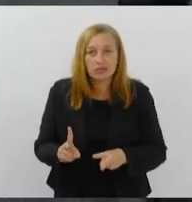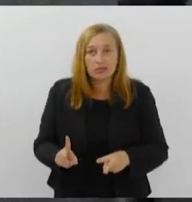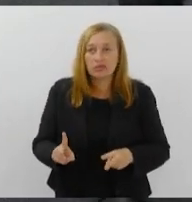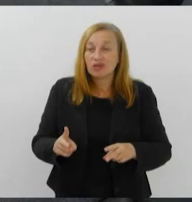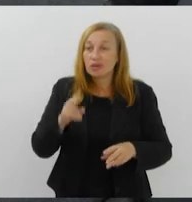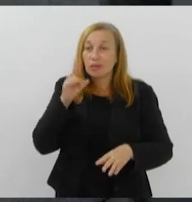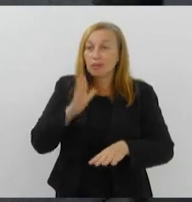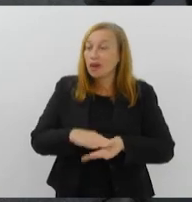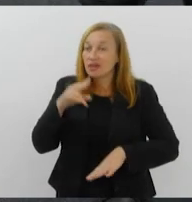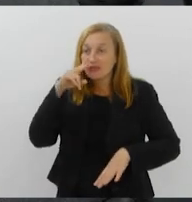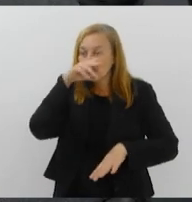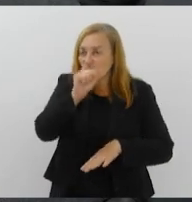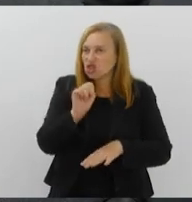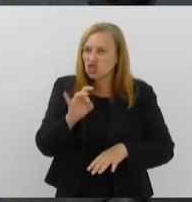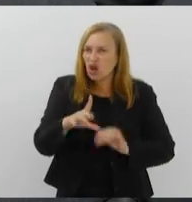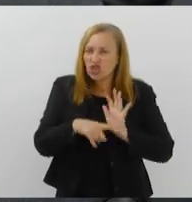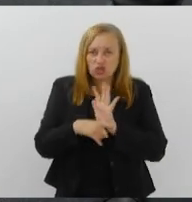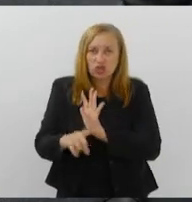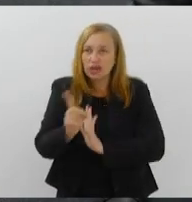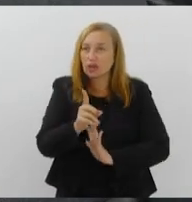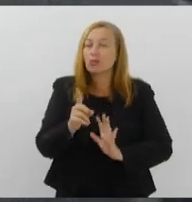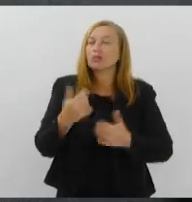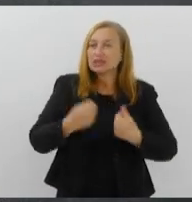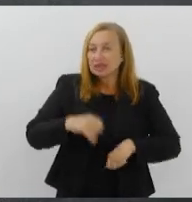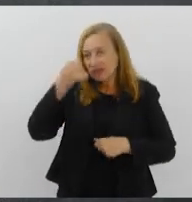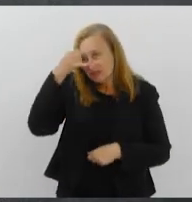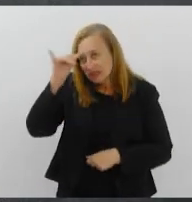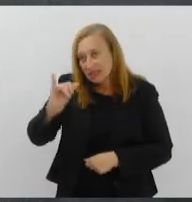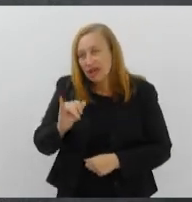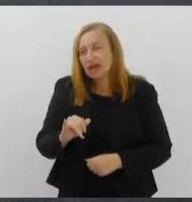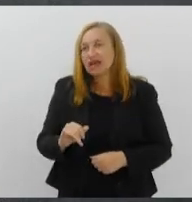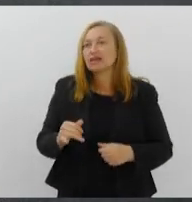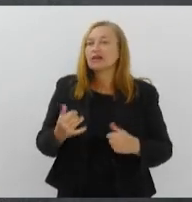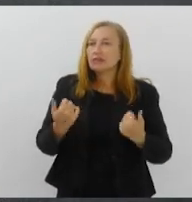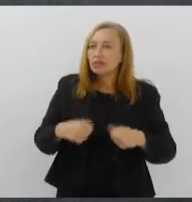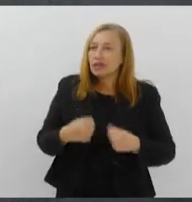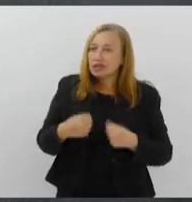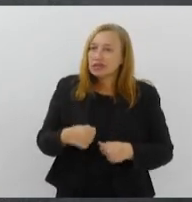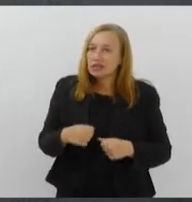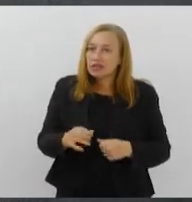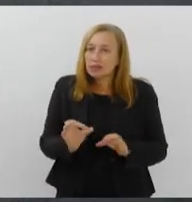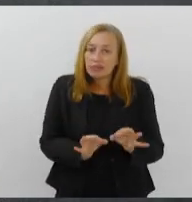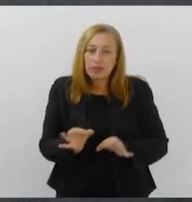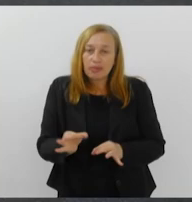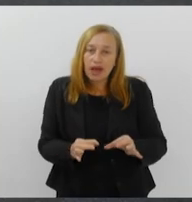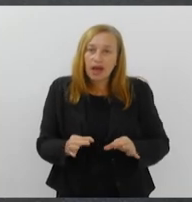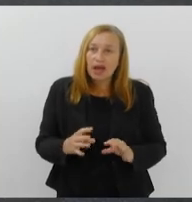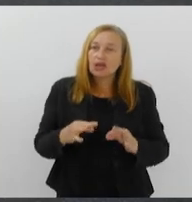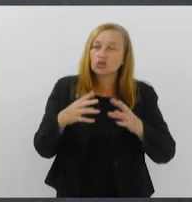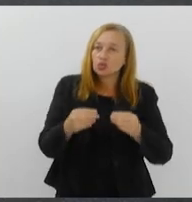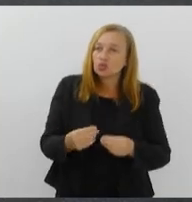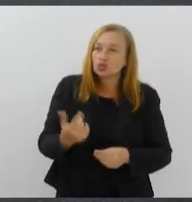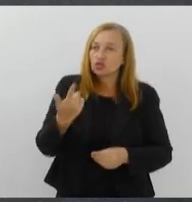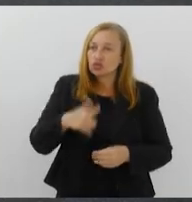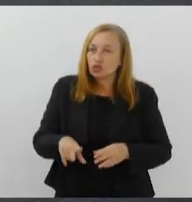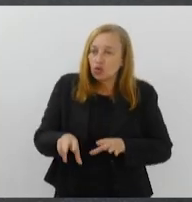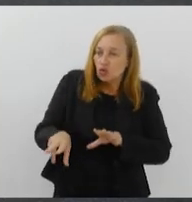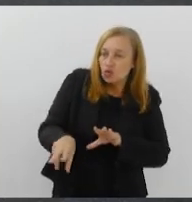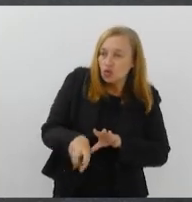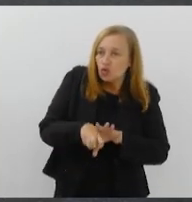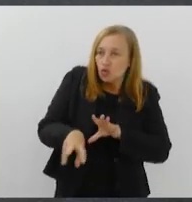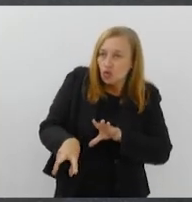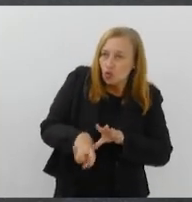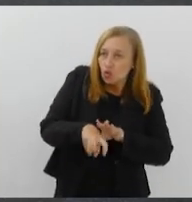não basta ajudar, a gente tem que prevenir, tem que reflorestar as encostas, dragar os rios,